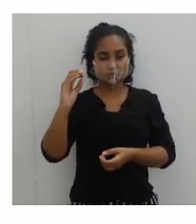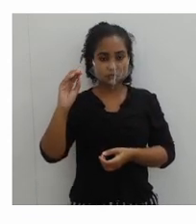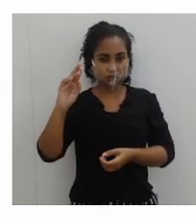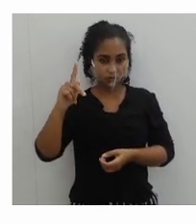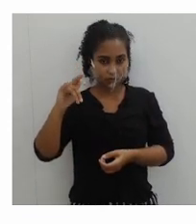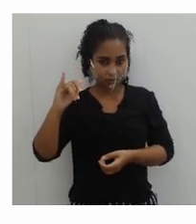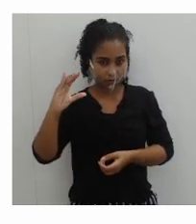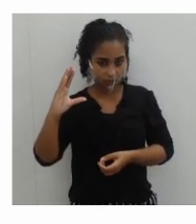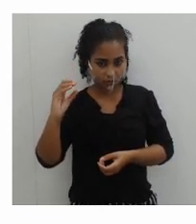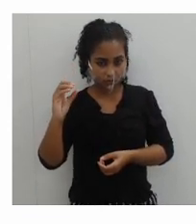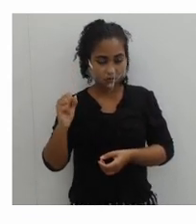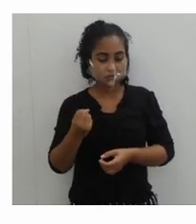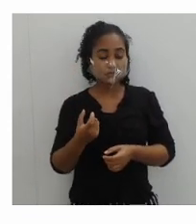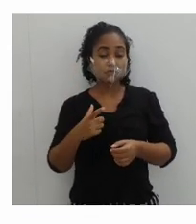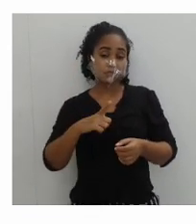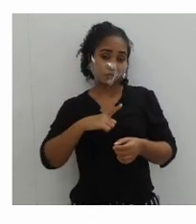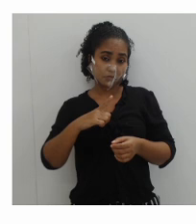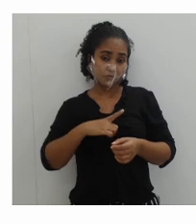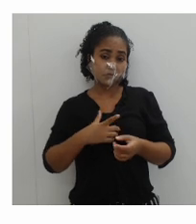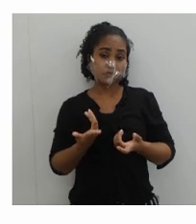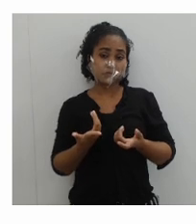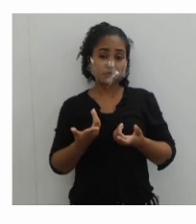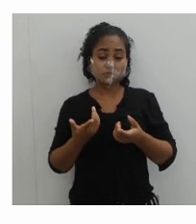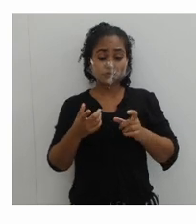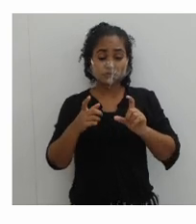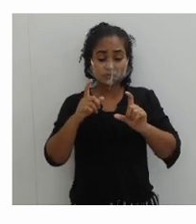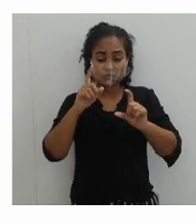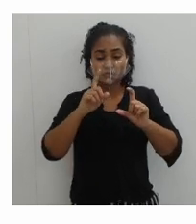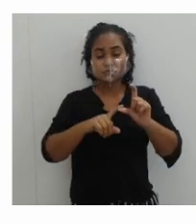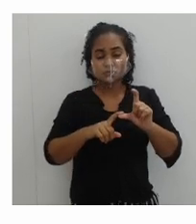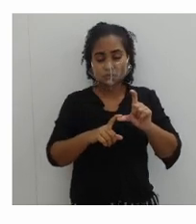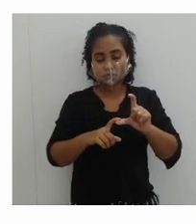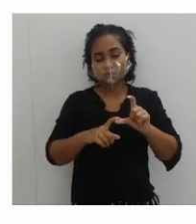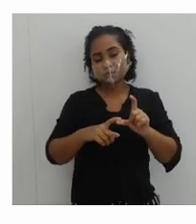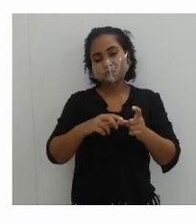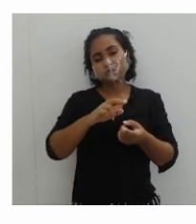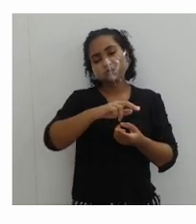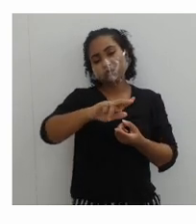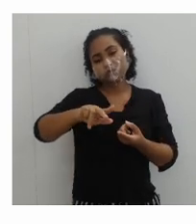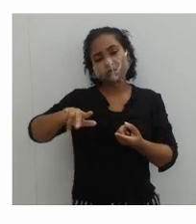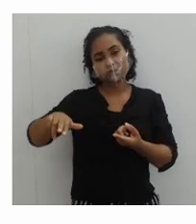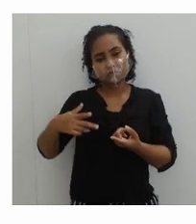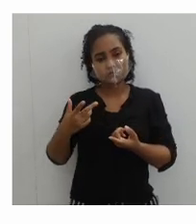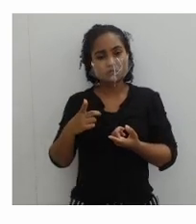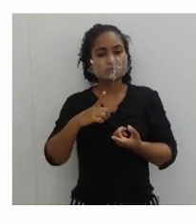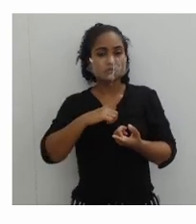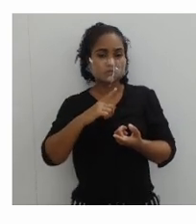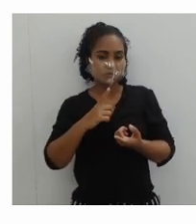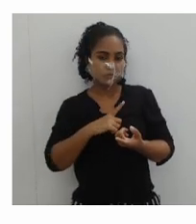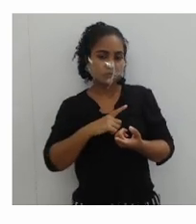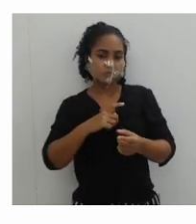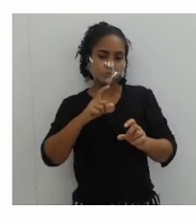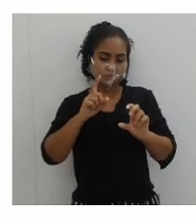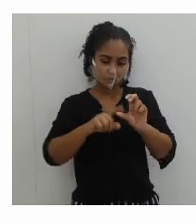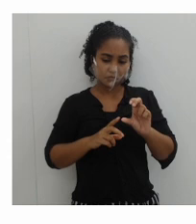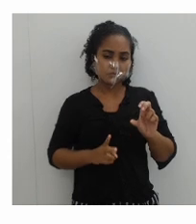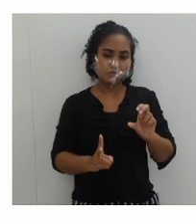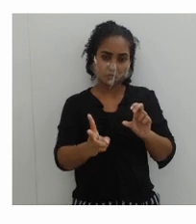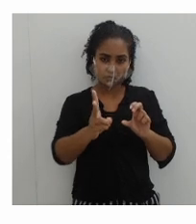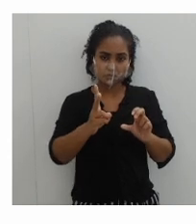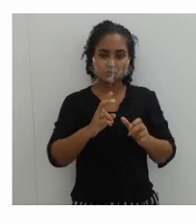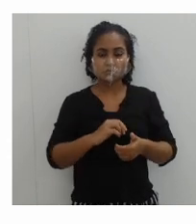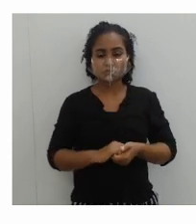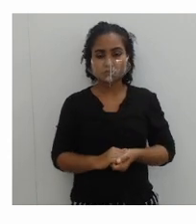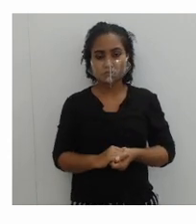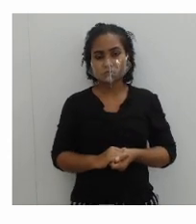parasitas indiretos, são aqueles que apresentam mais de um hospedeiro. E aí a gente tem o hospedeiro definitivo e o